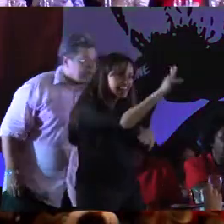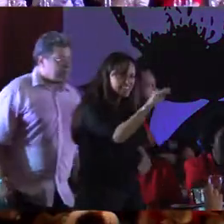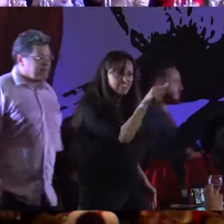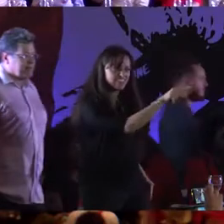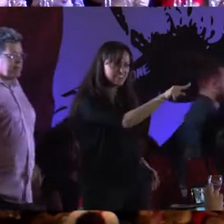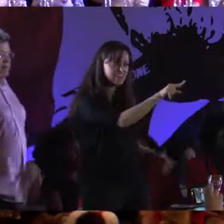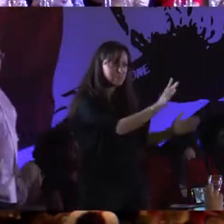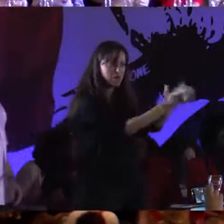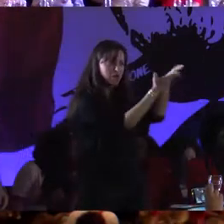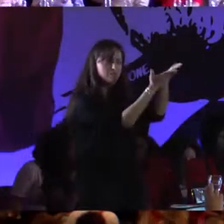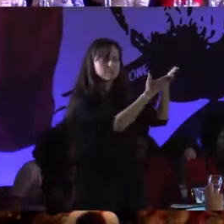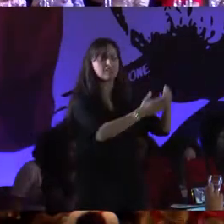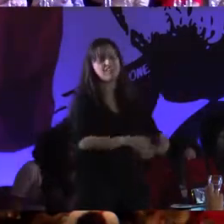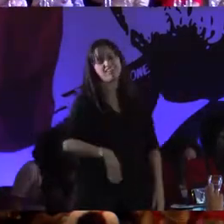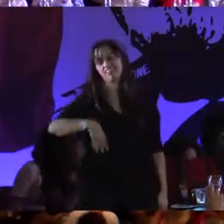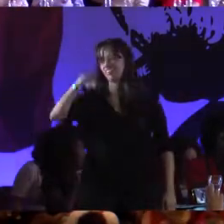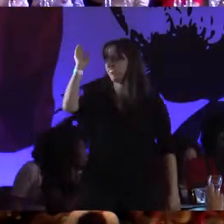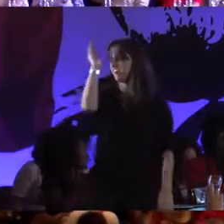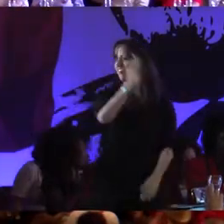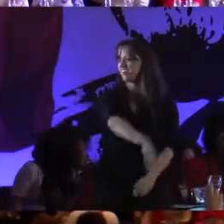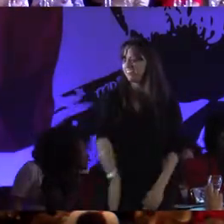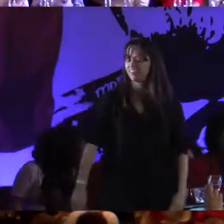a tortura!